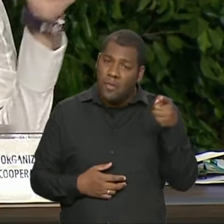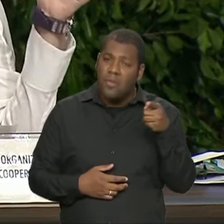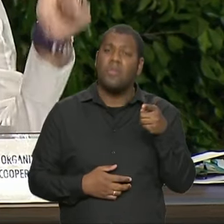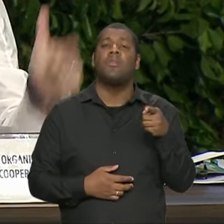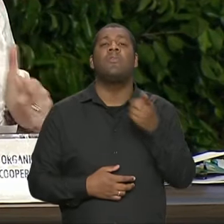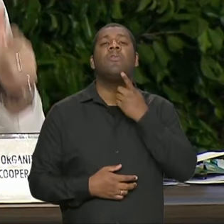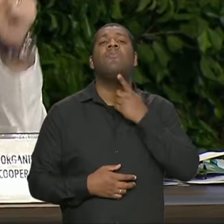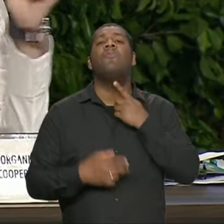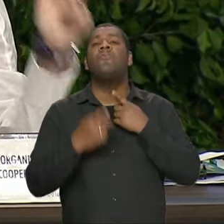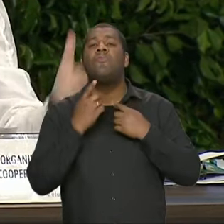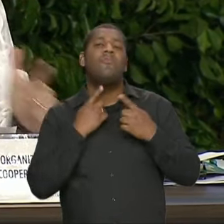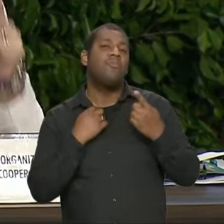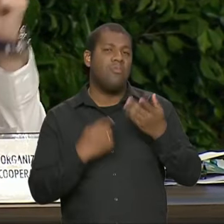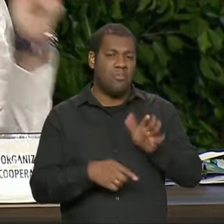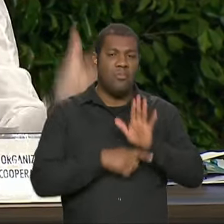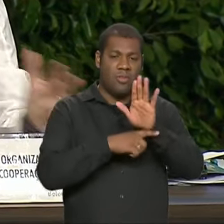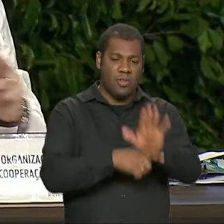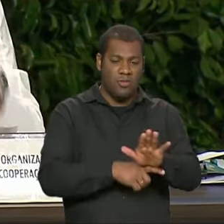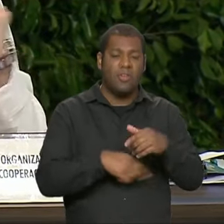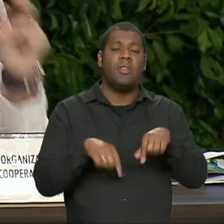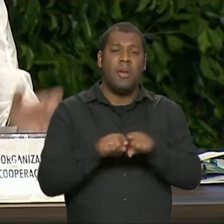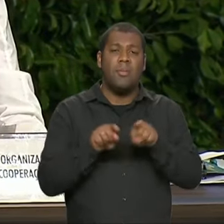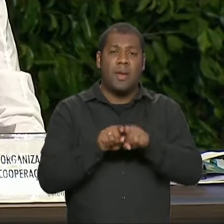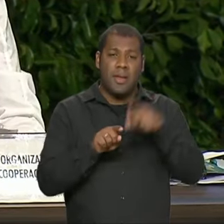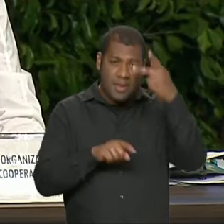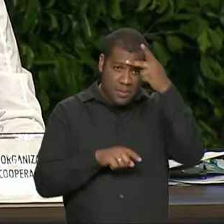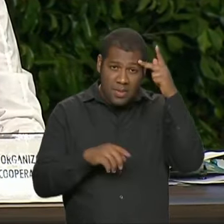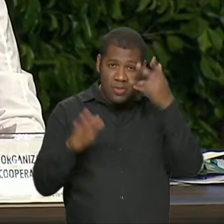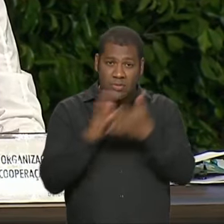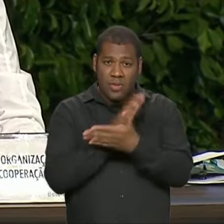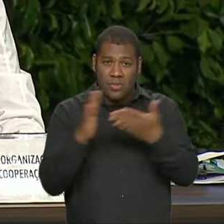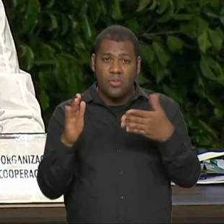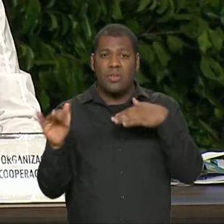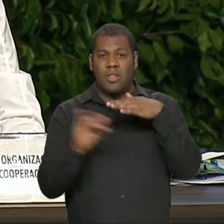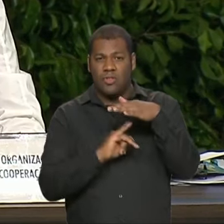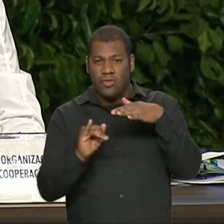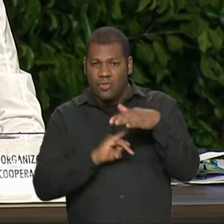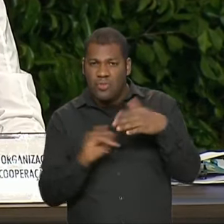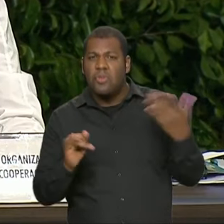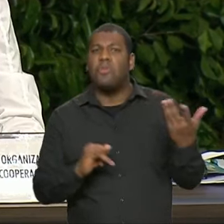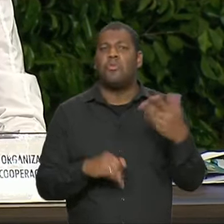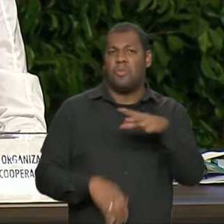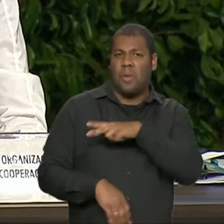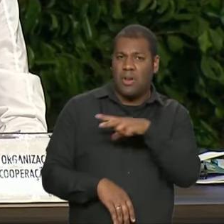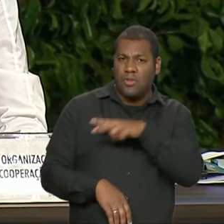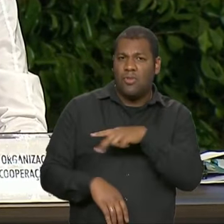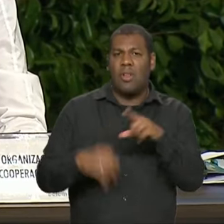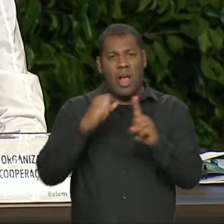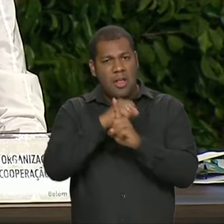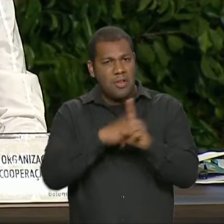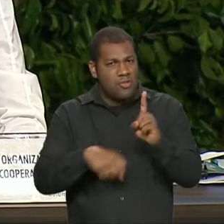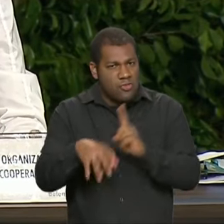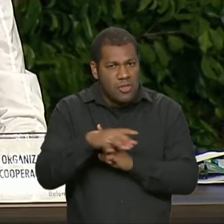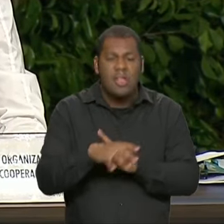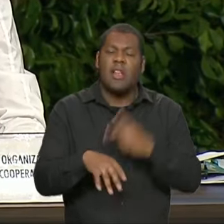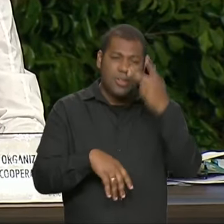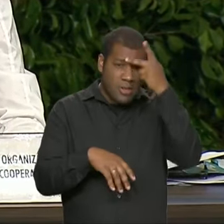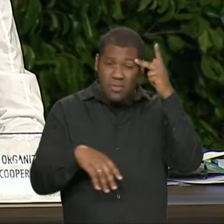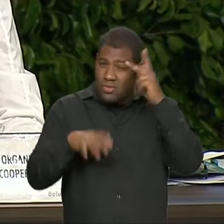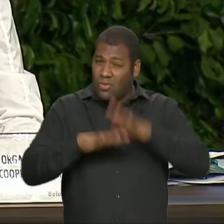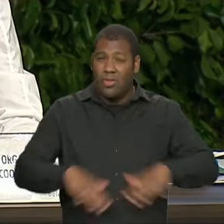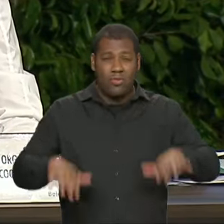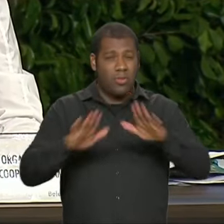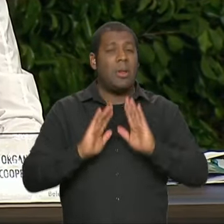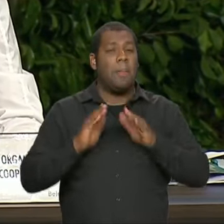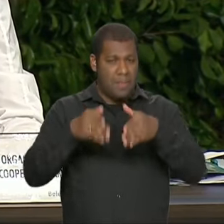os atores também do setor privado, financeiro, academia, ciência, sociedade civil, todos podem contribuir.